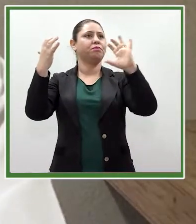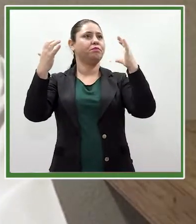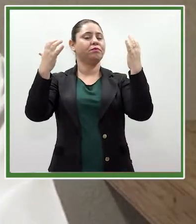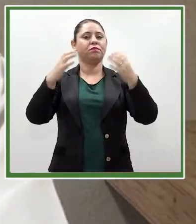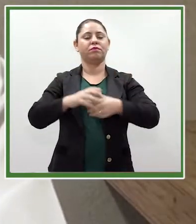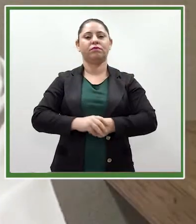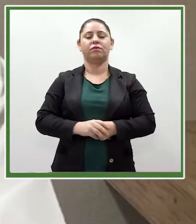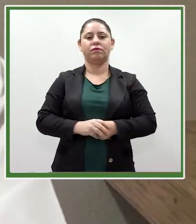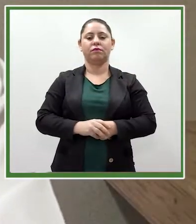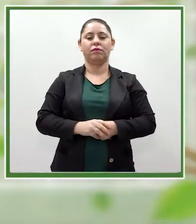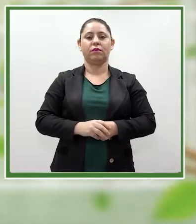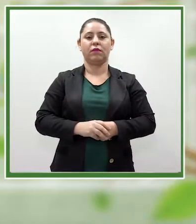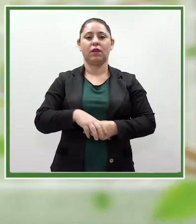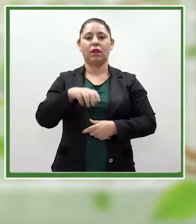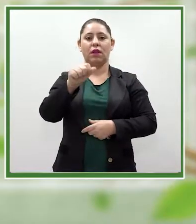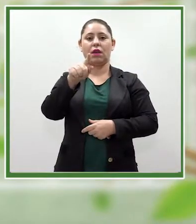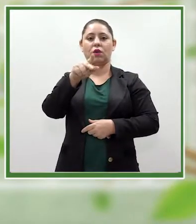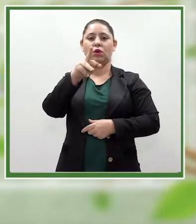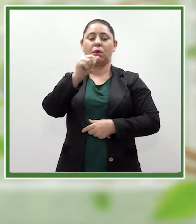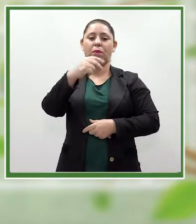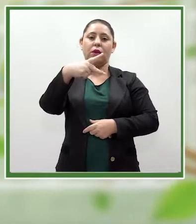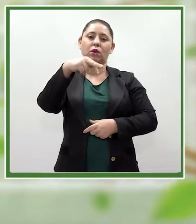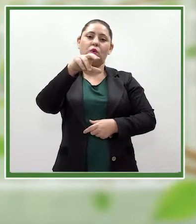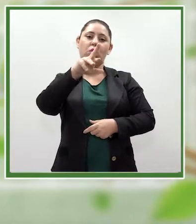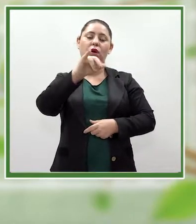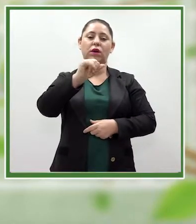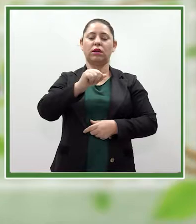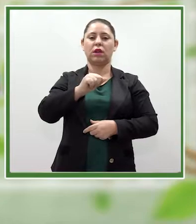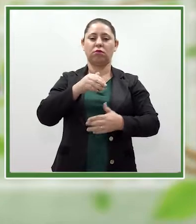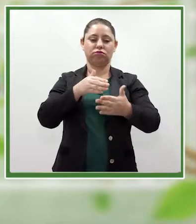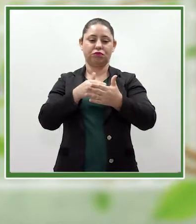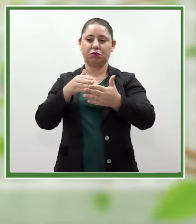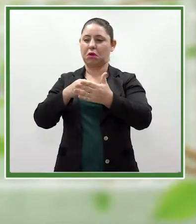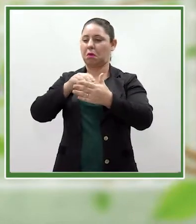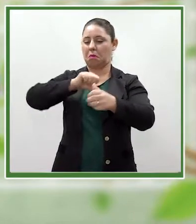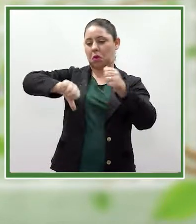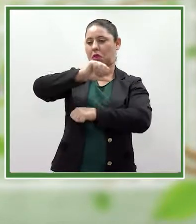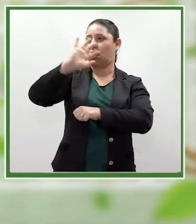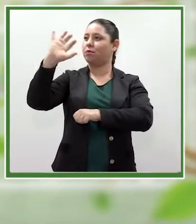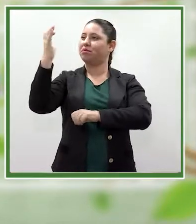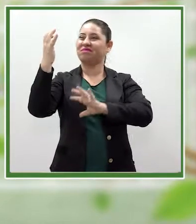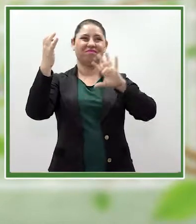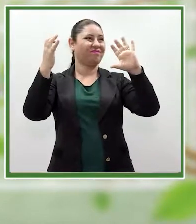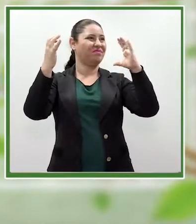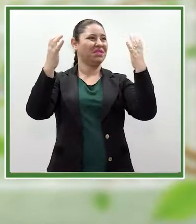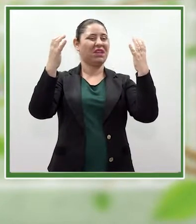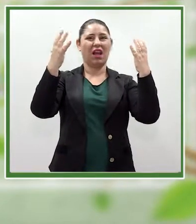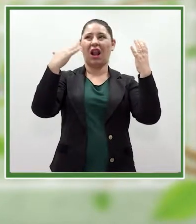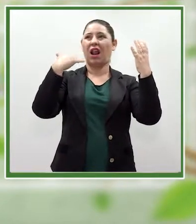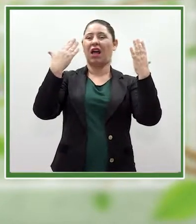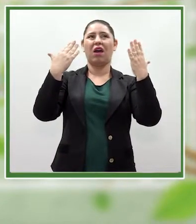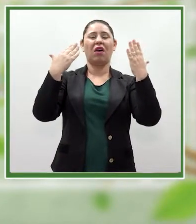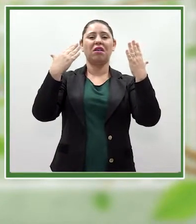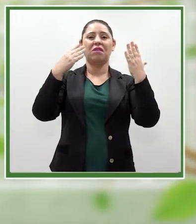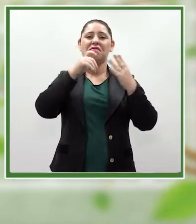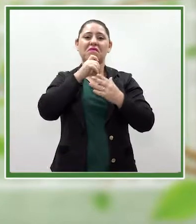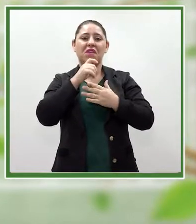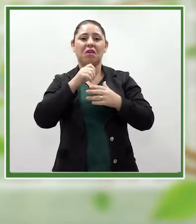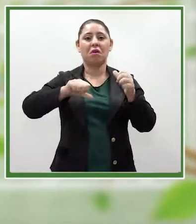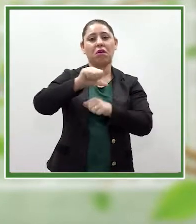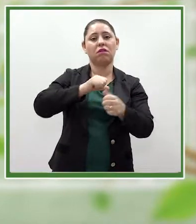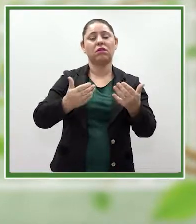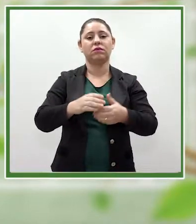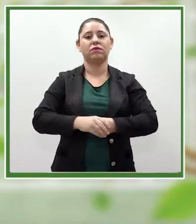climáticas. Vamos lá? A agropecuária diante dos desafios das mudanças climáticas.